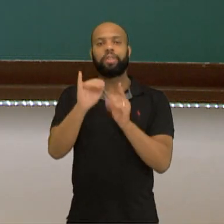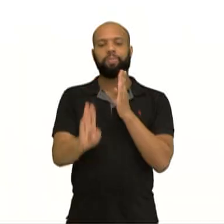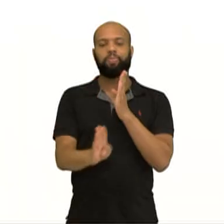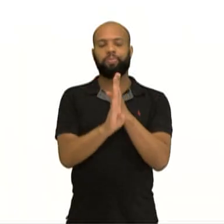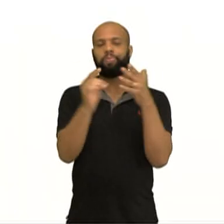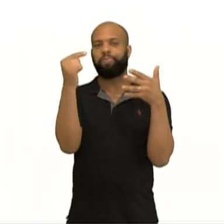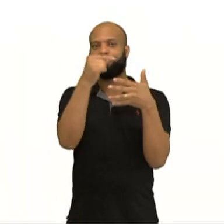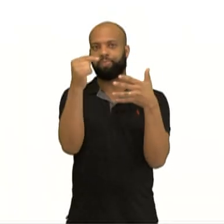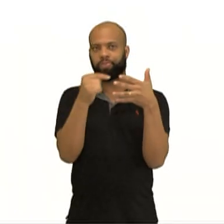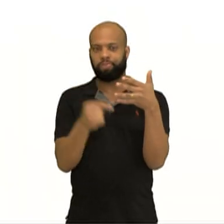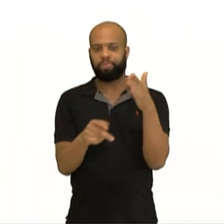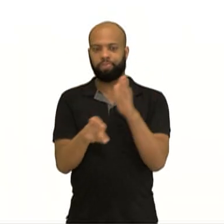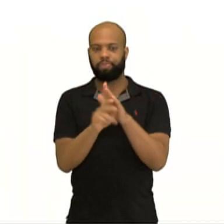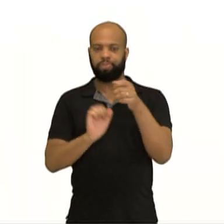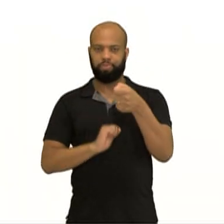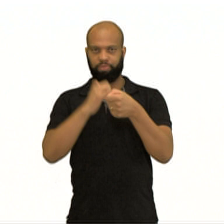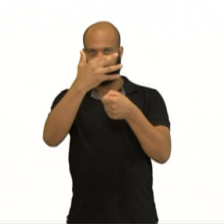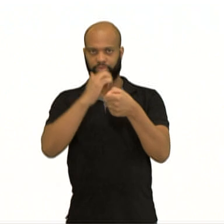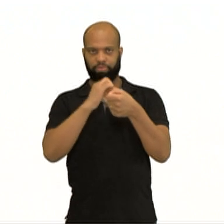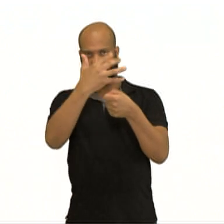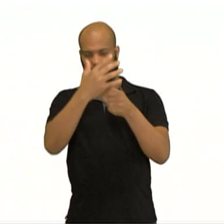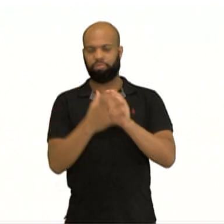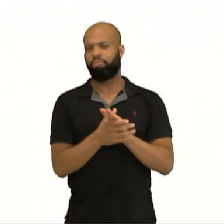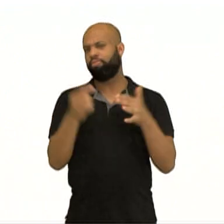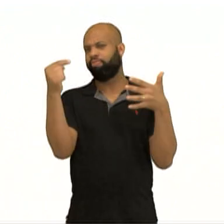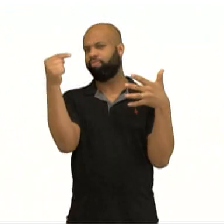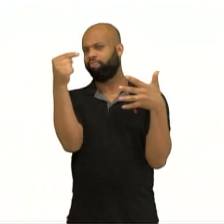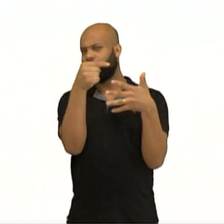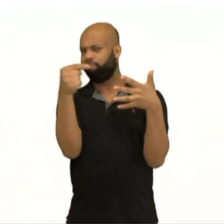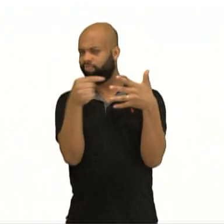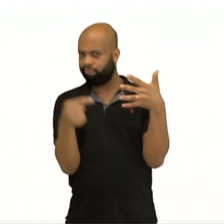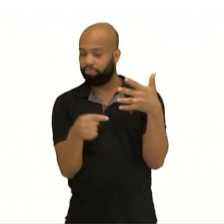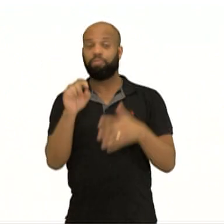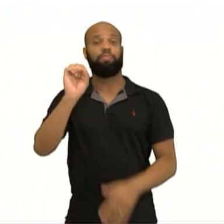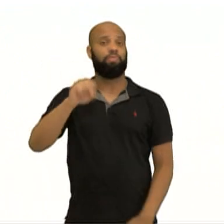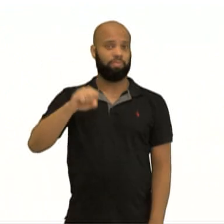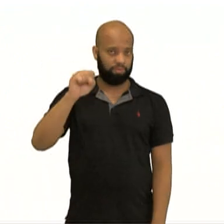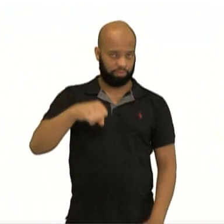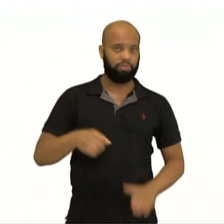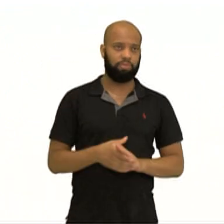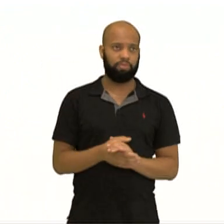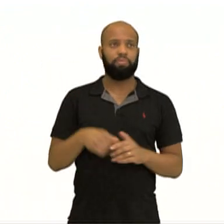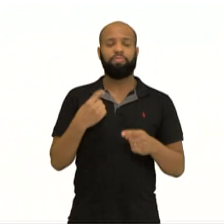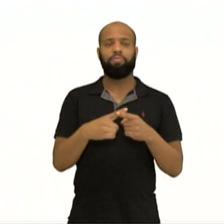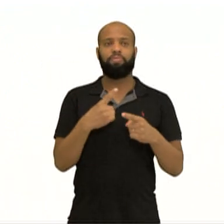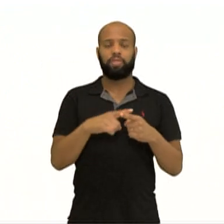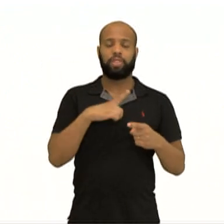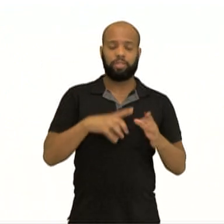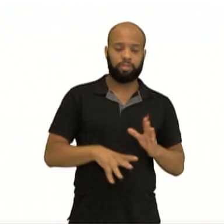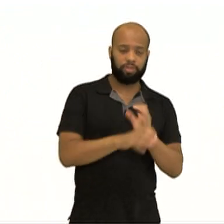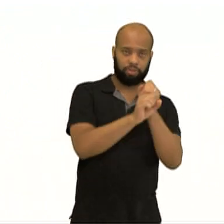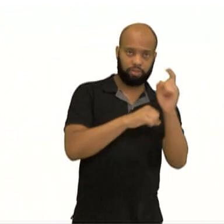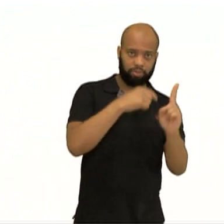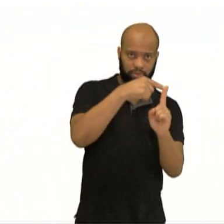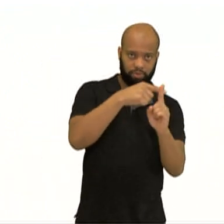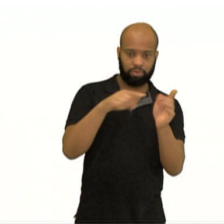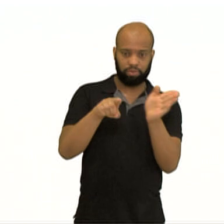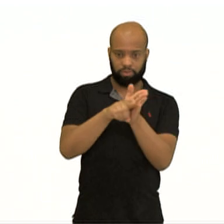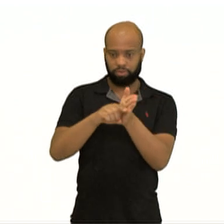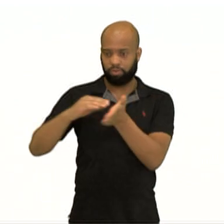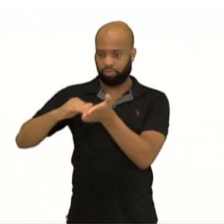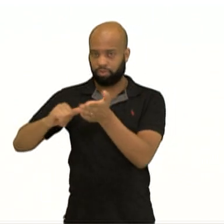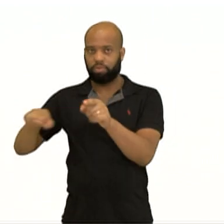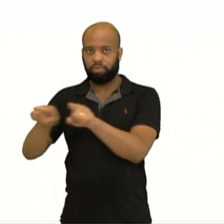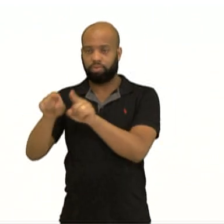os elementos da potenciação. Elementos? Sim. Assim como na adição, na subtração, na